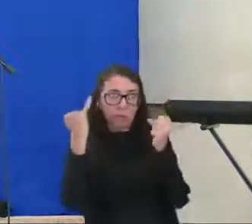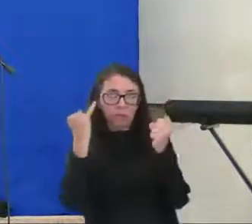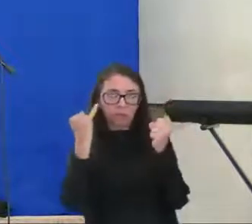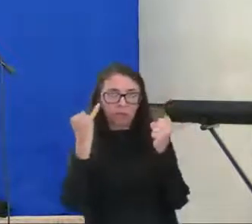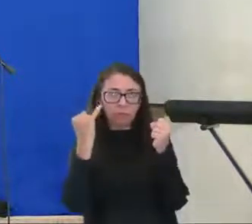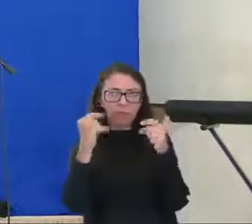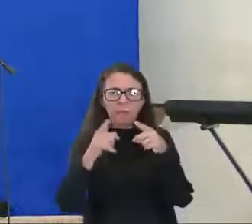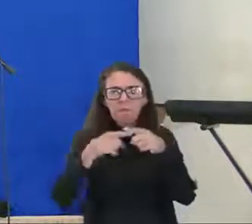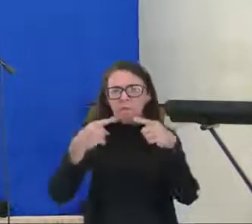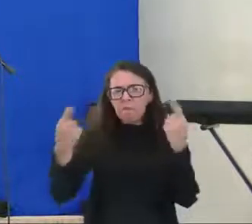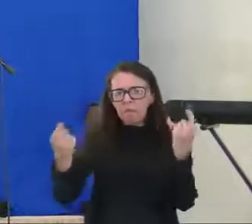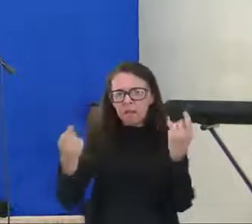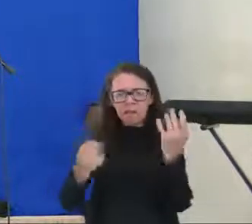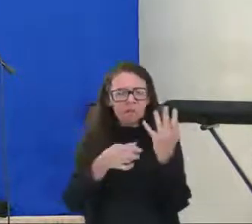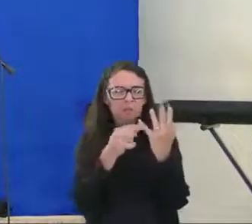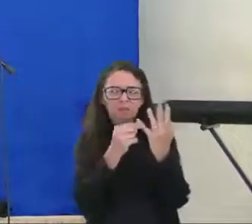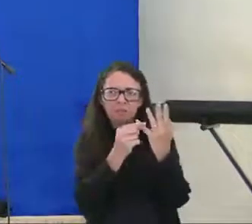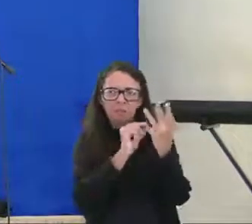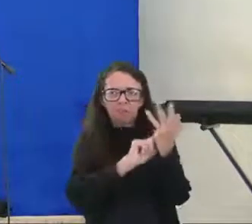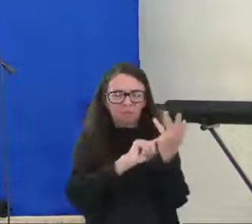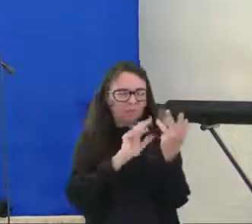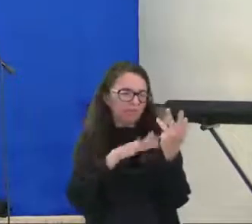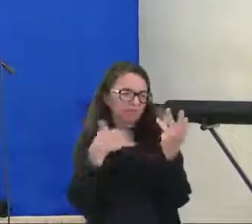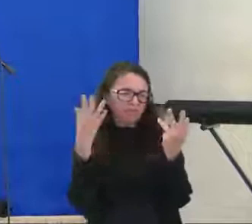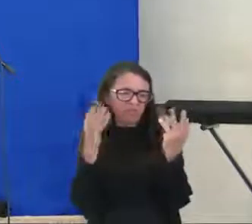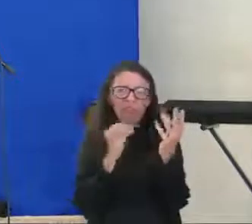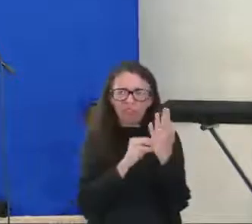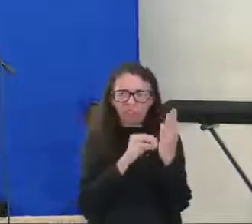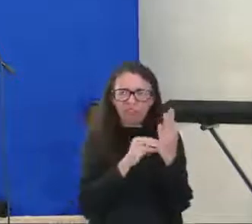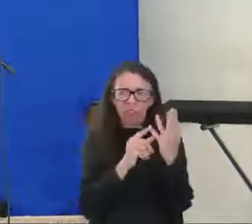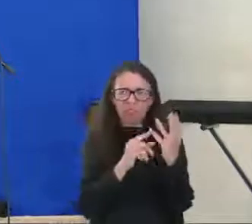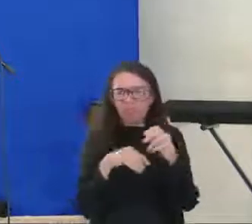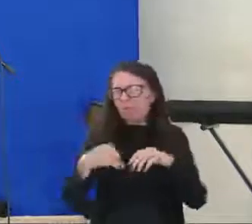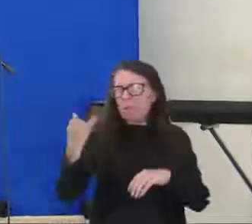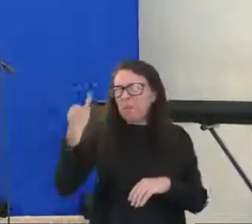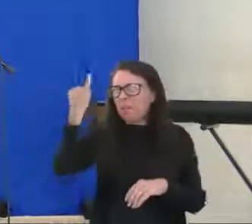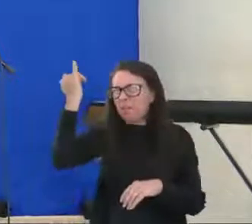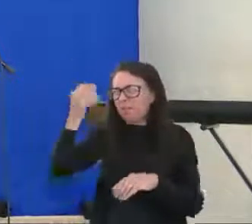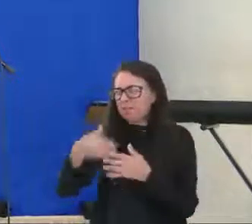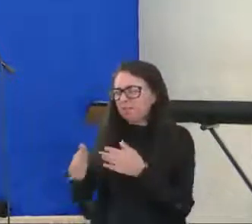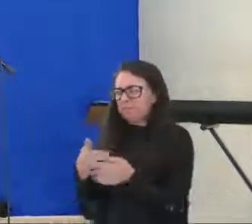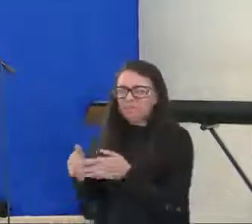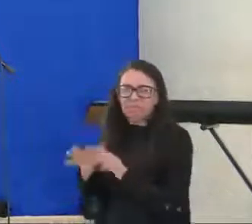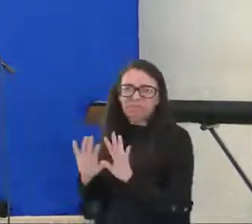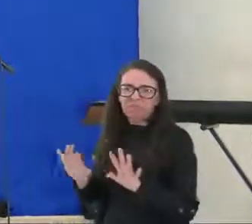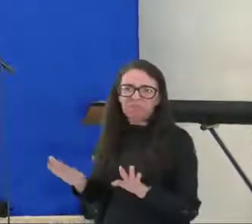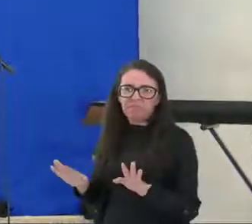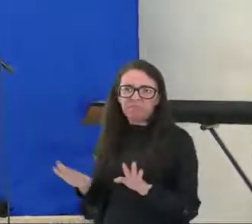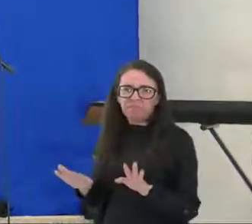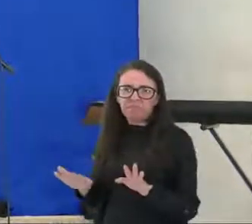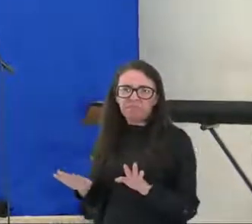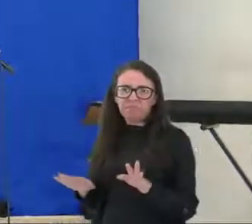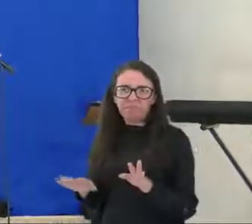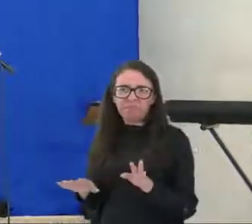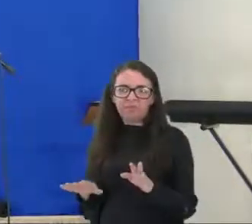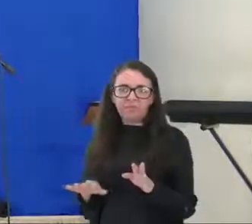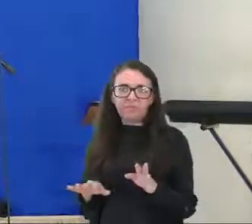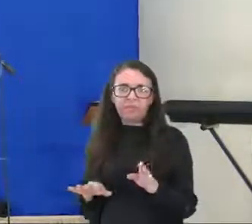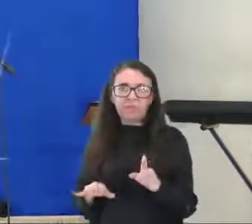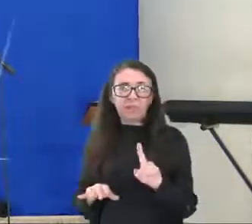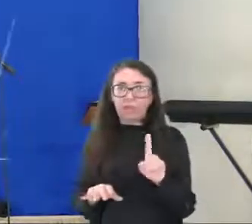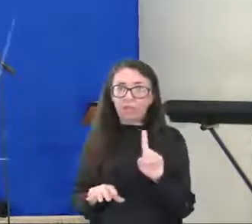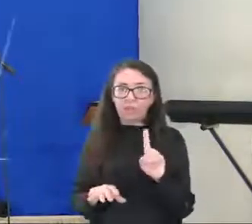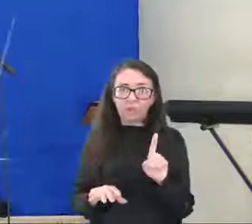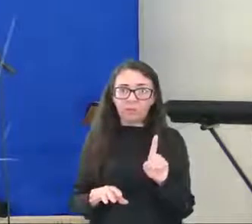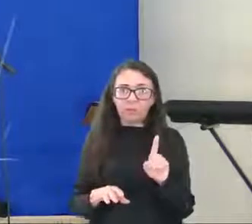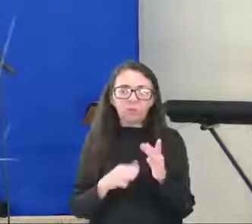de Paulo, outro é de Cristo. O que é isso? Alguém se acha, né? E eu vou até mais longe, né?